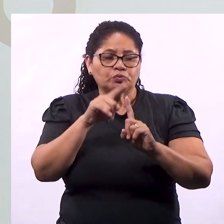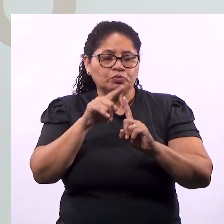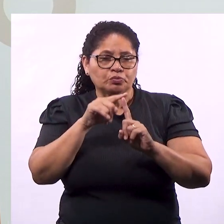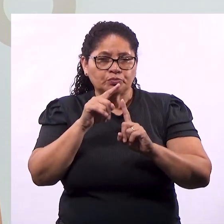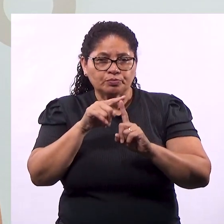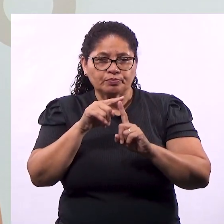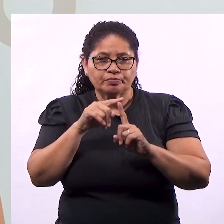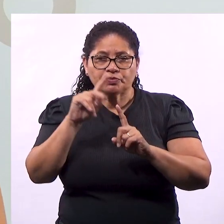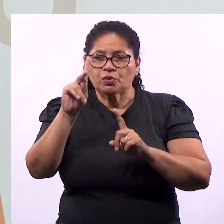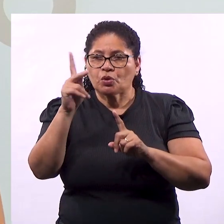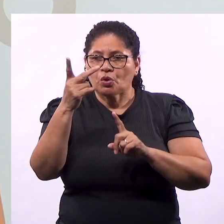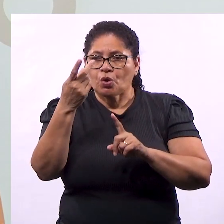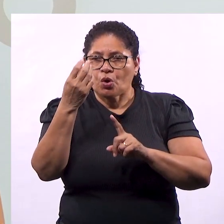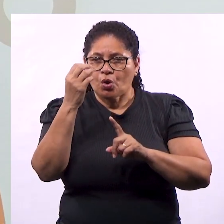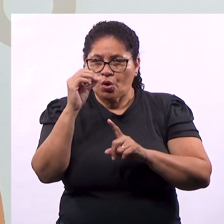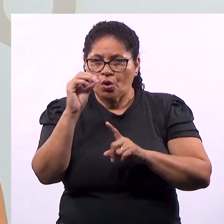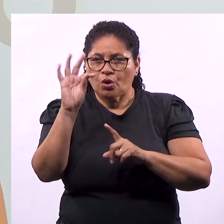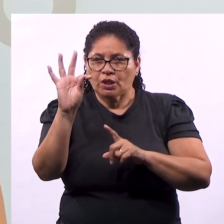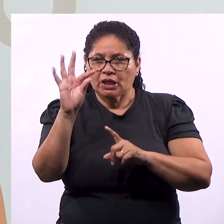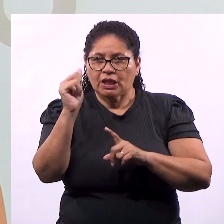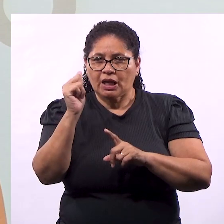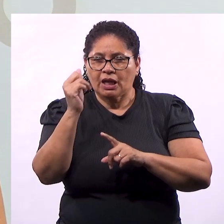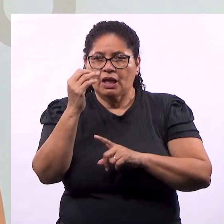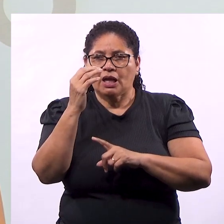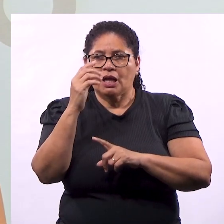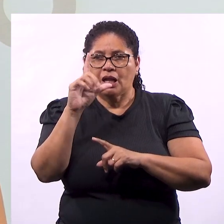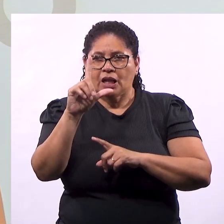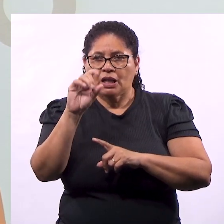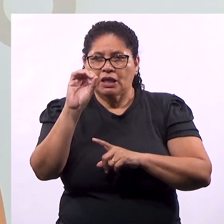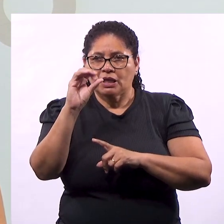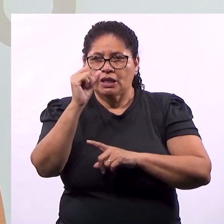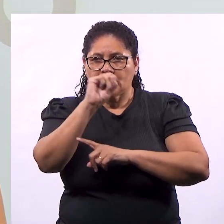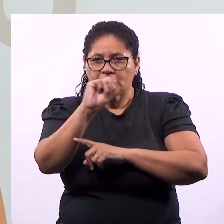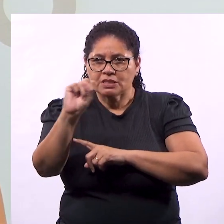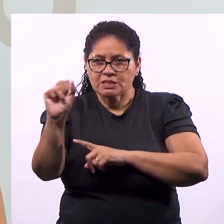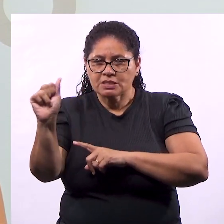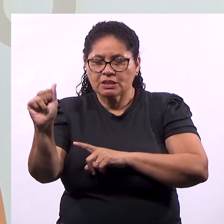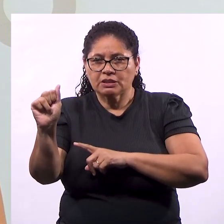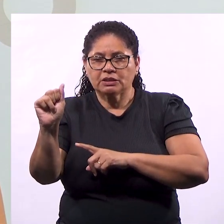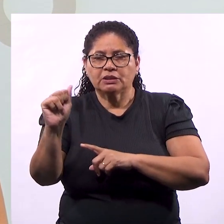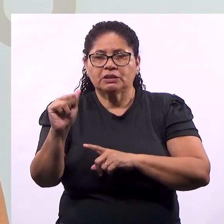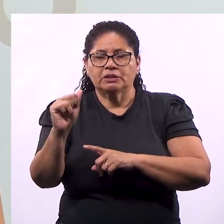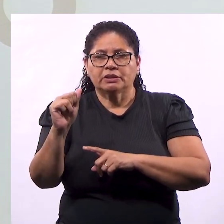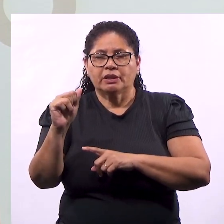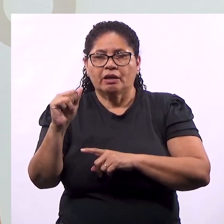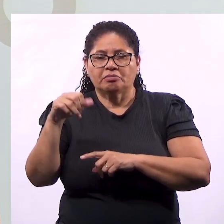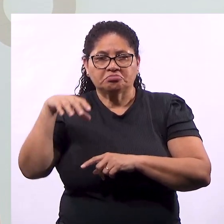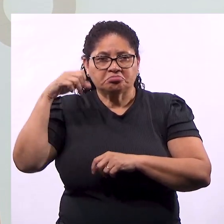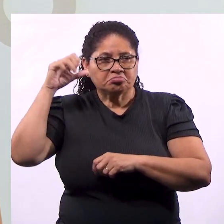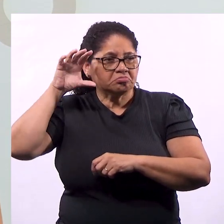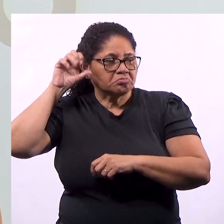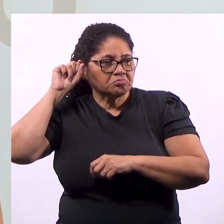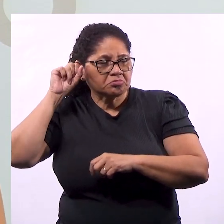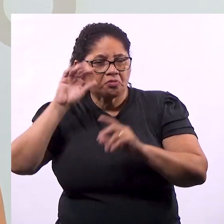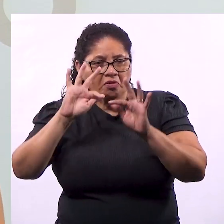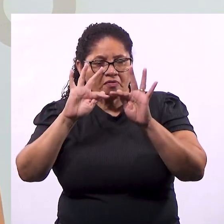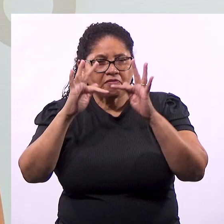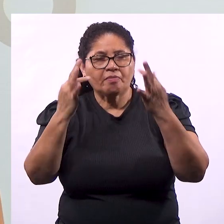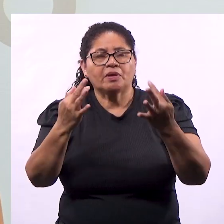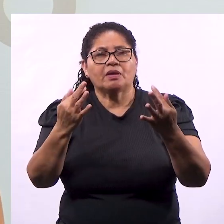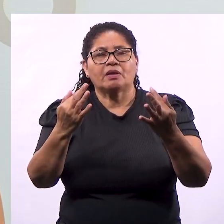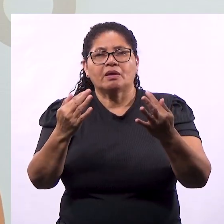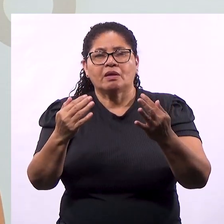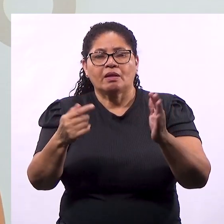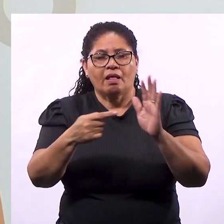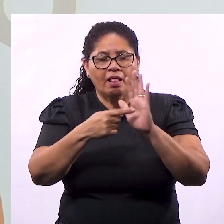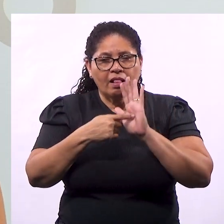sobre os tipos de hortaliças E aí eles percebem que eles têm que ouvir a família então eles